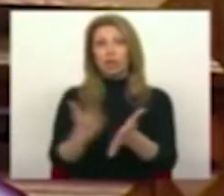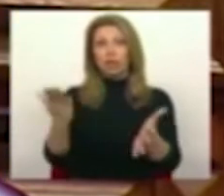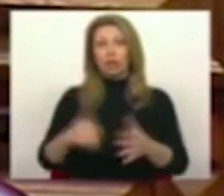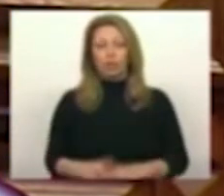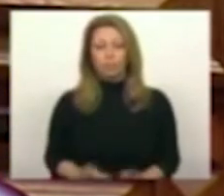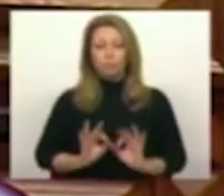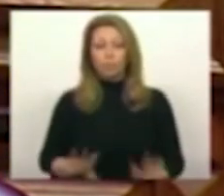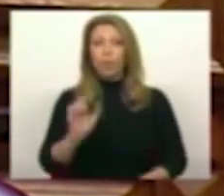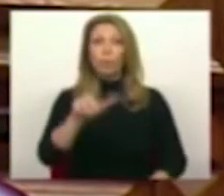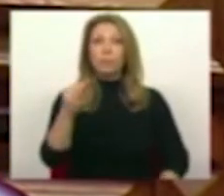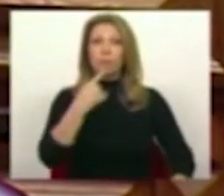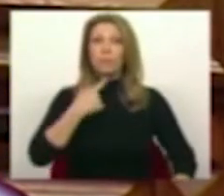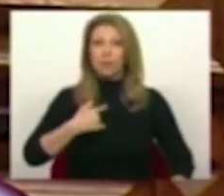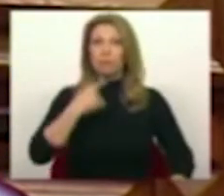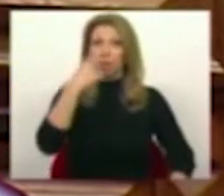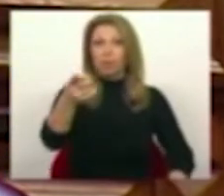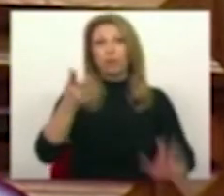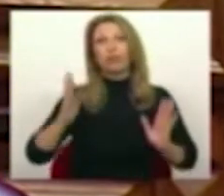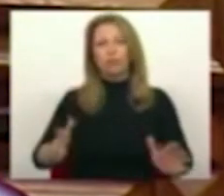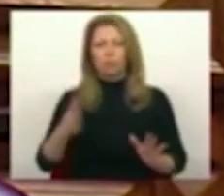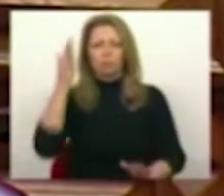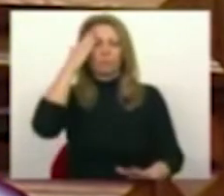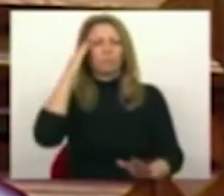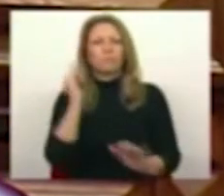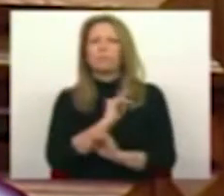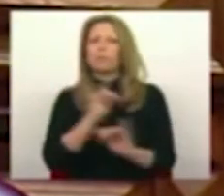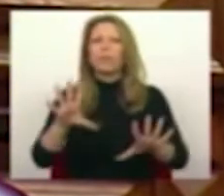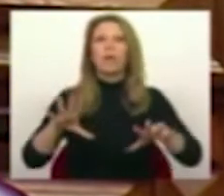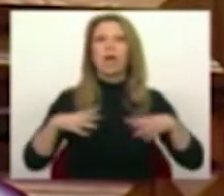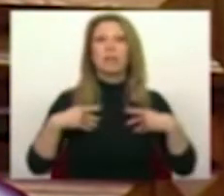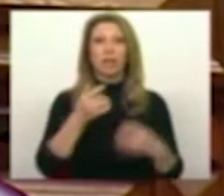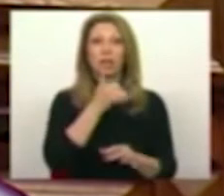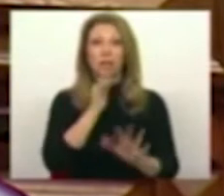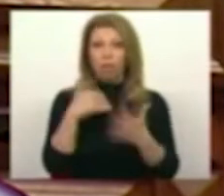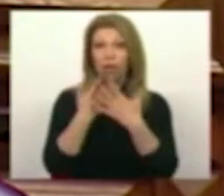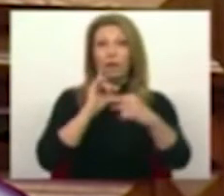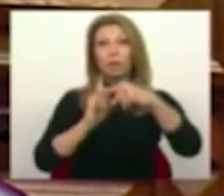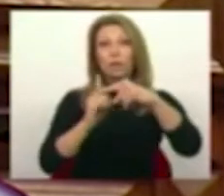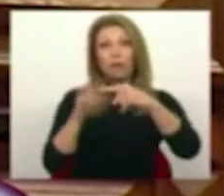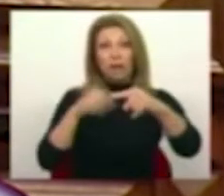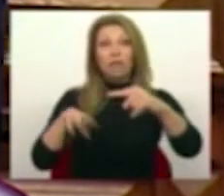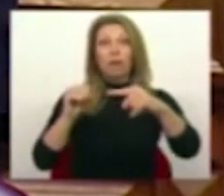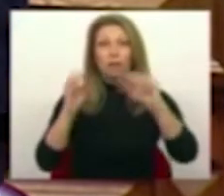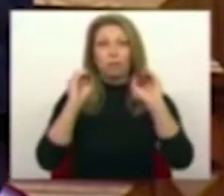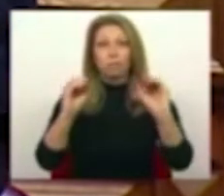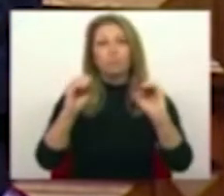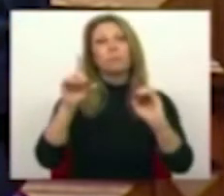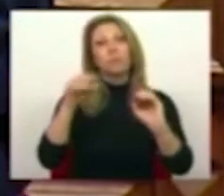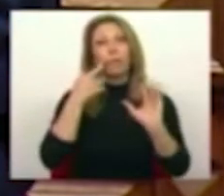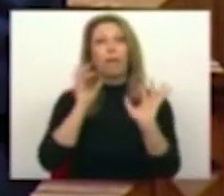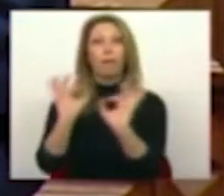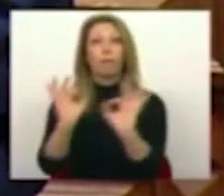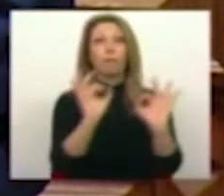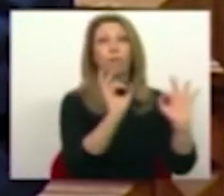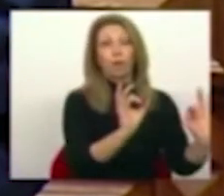referiu na altura, consideramos uma decisão inaceitável que em nada vai favorecer o Serviço Nacional de Saúde e a prestação de cuidados